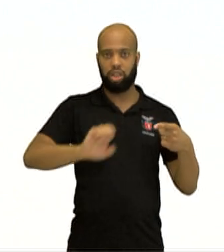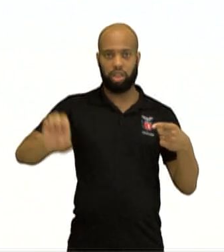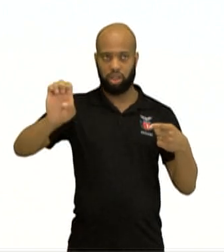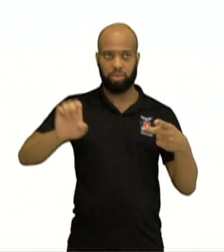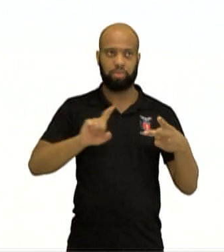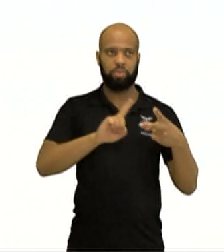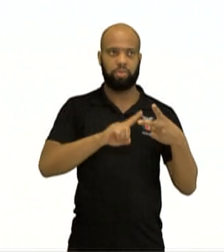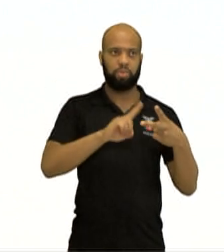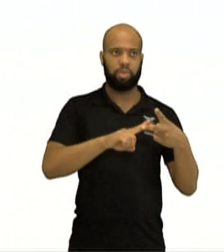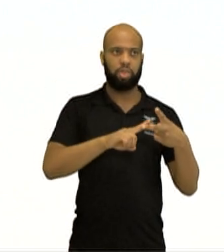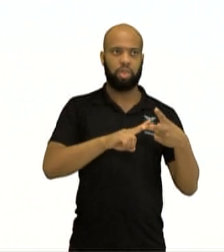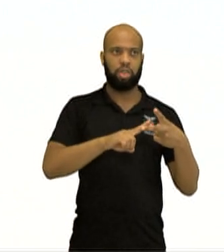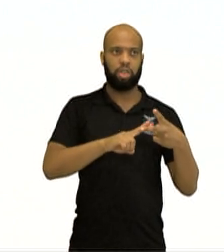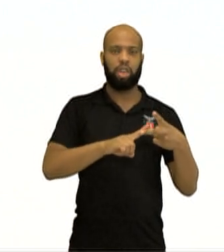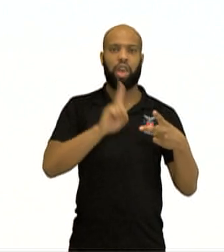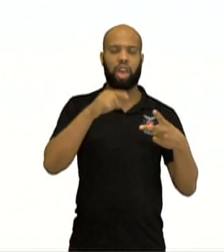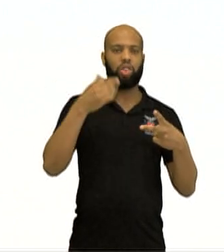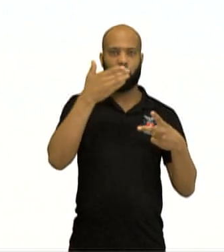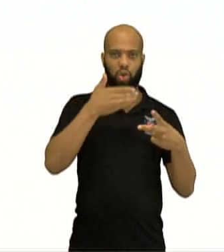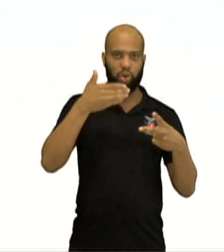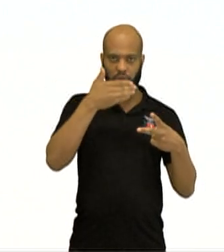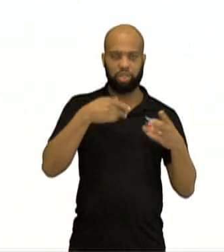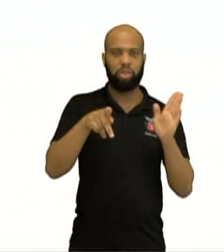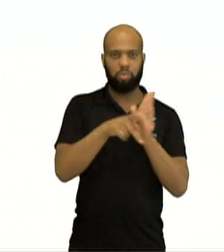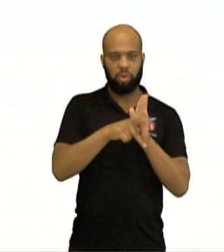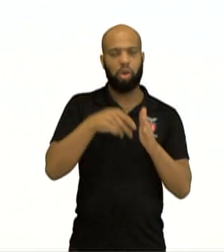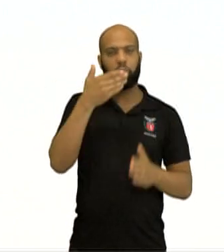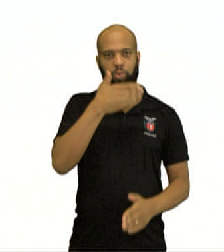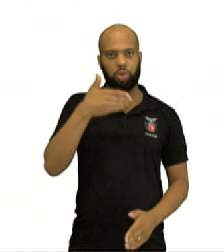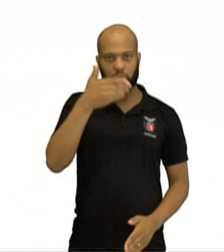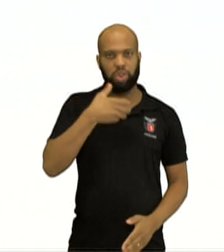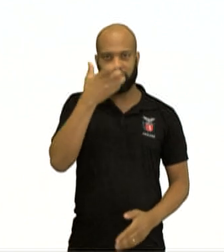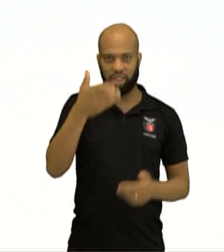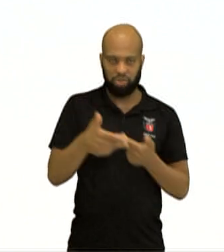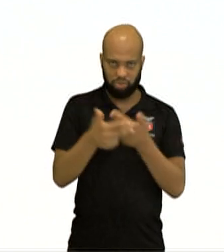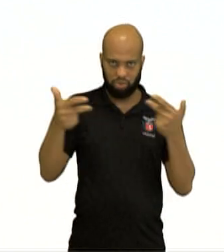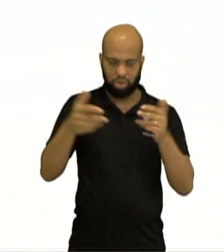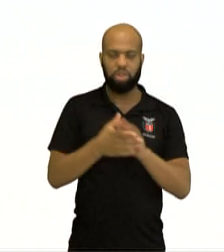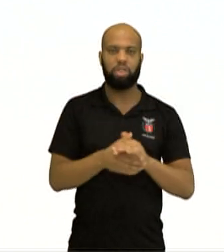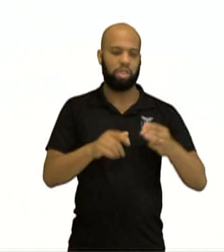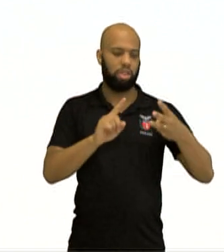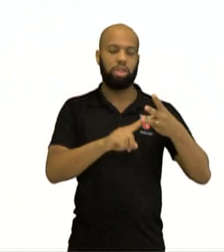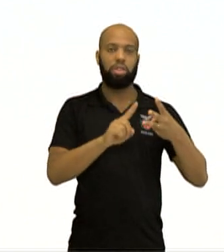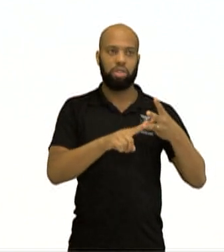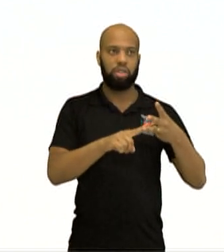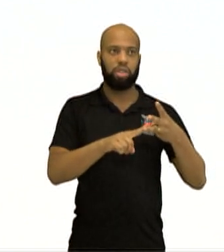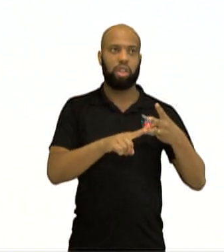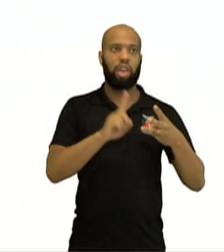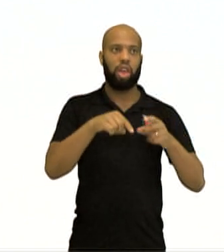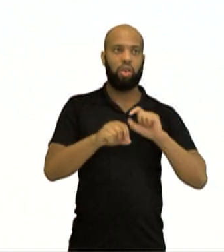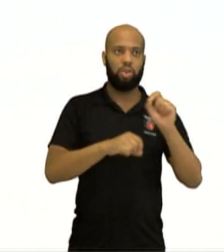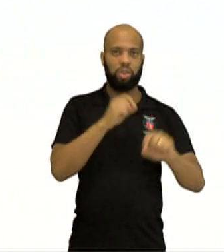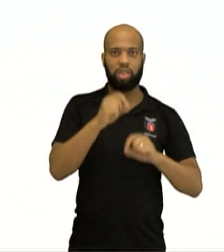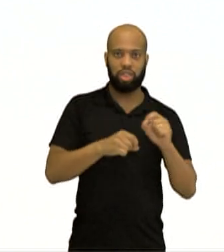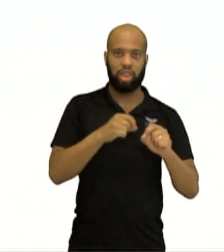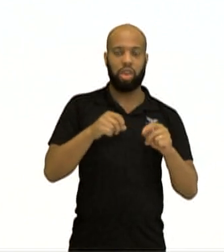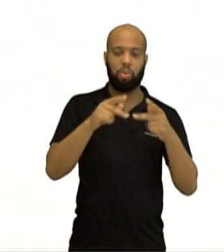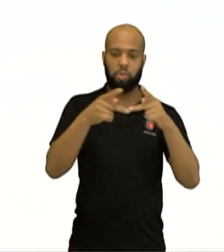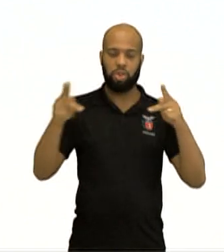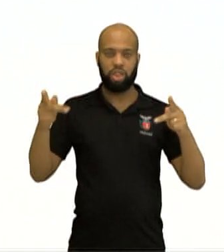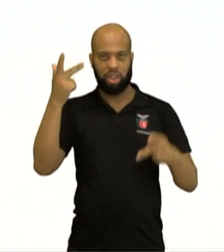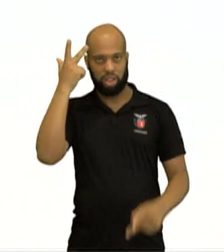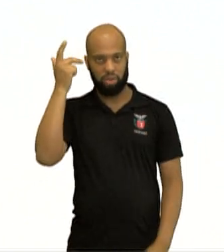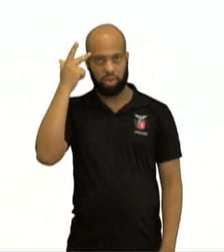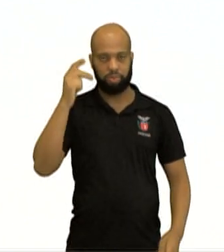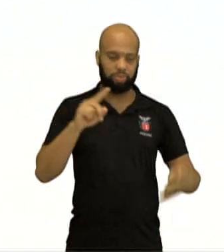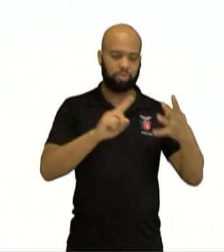A e E, letra B, frutose e sacarose, letra C, em aminoácidos naturais,